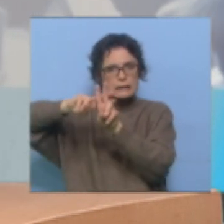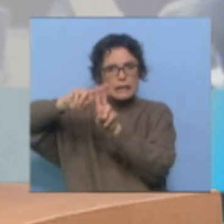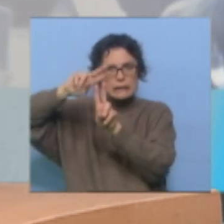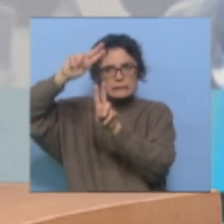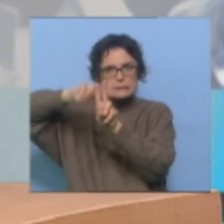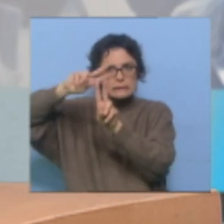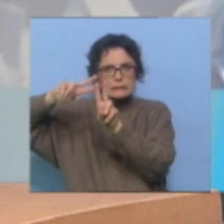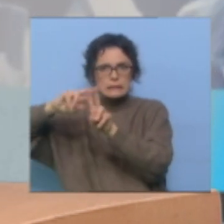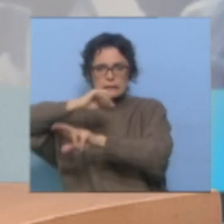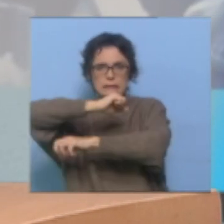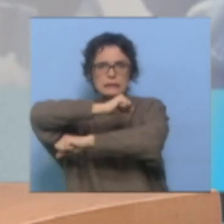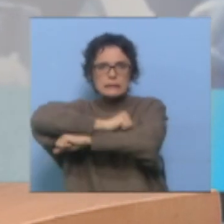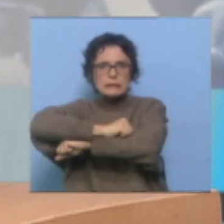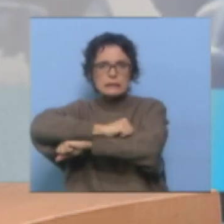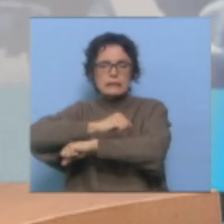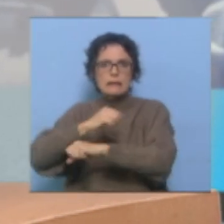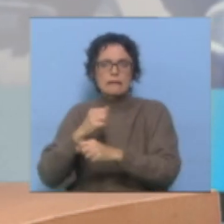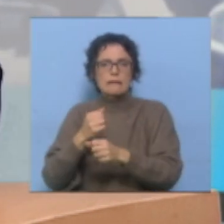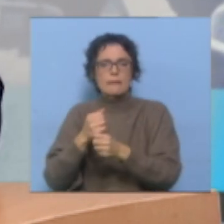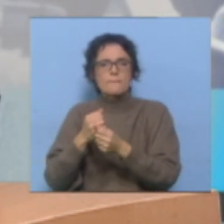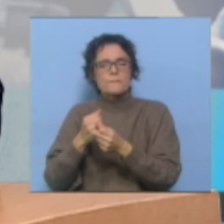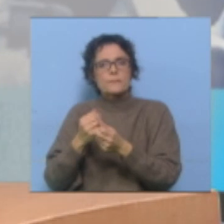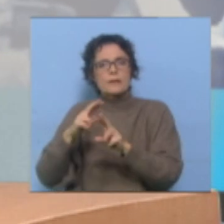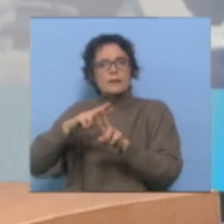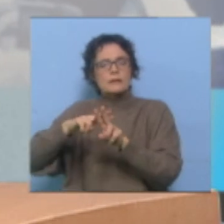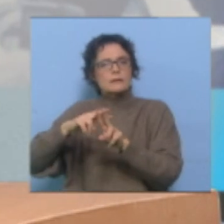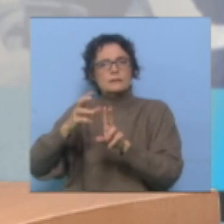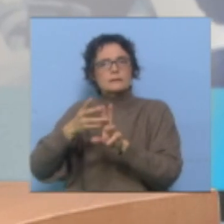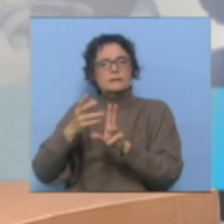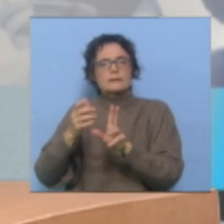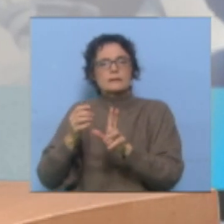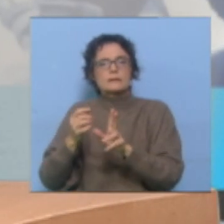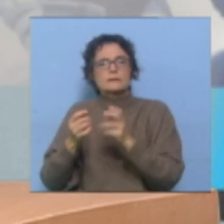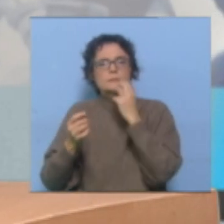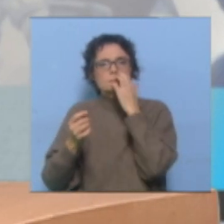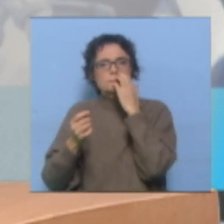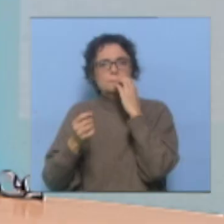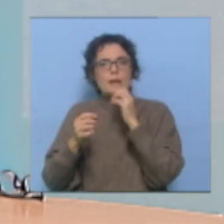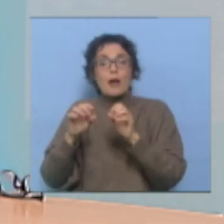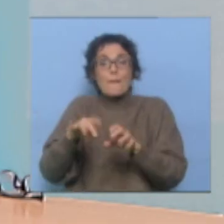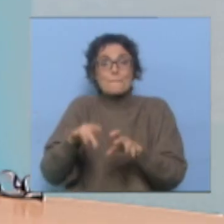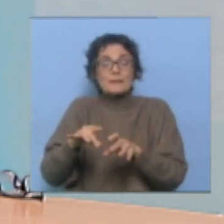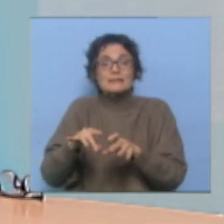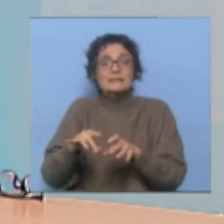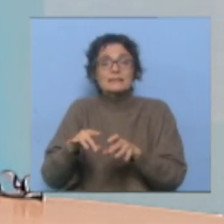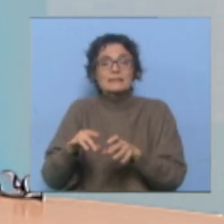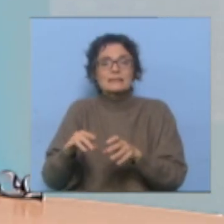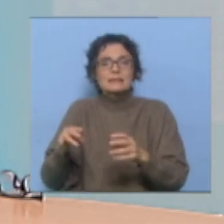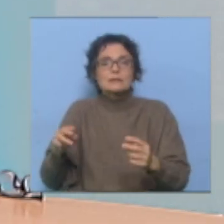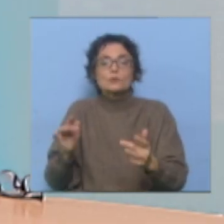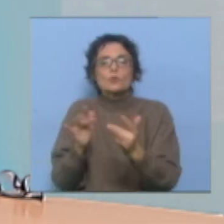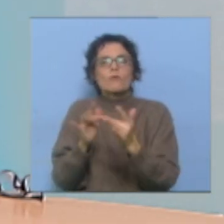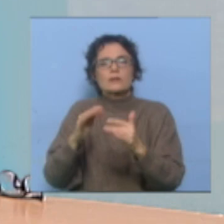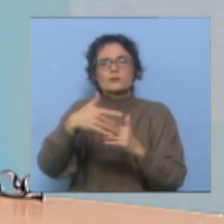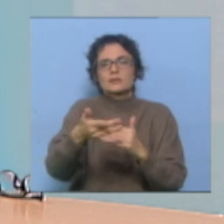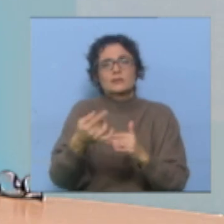exterior e, sobretudo, que não impede o exterior de estar unido com os E o pensamento do Papa estará no centro deste Encontro Nacional de Pastoral Penitenciária?